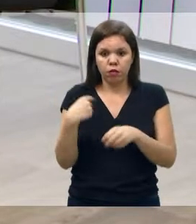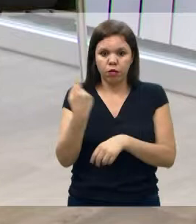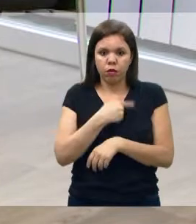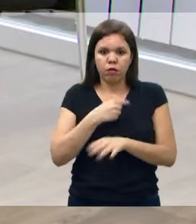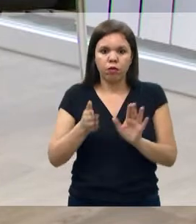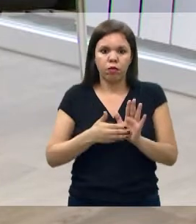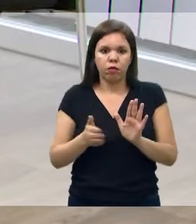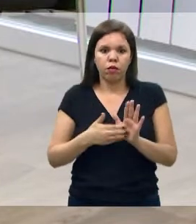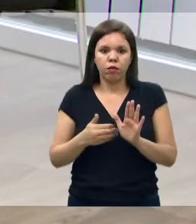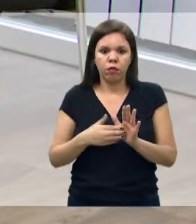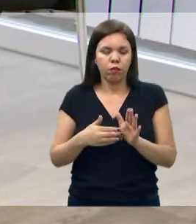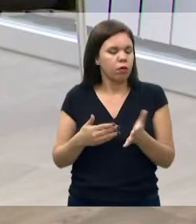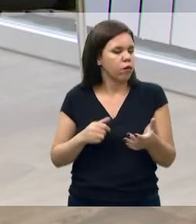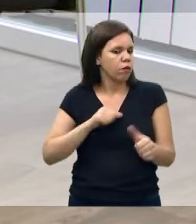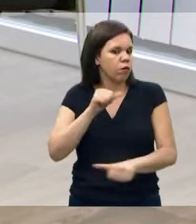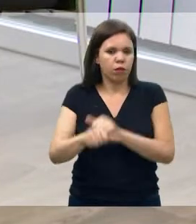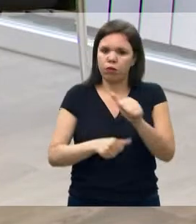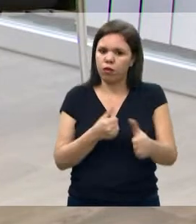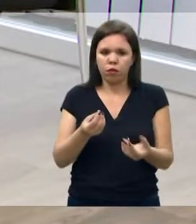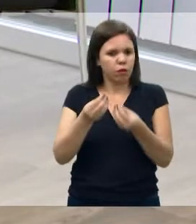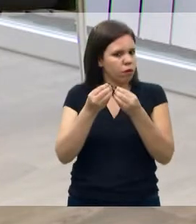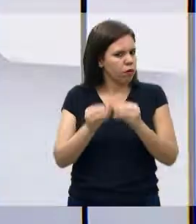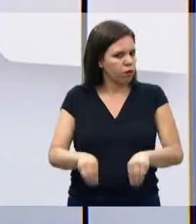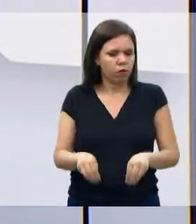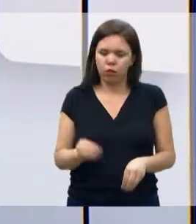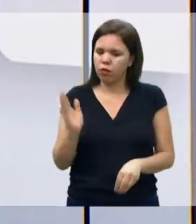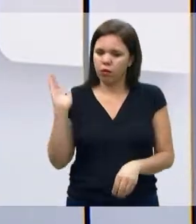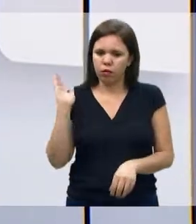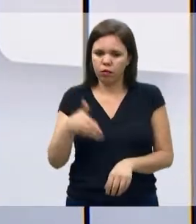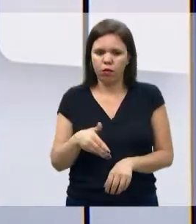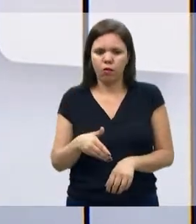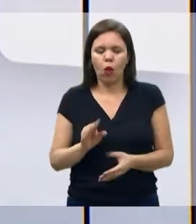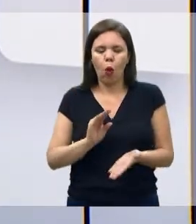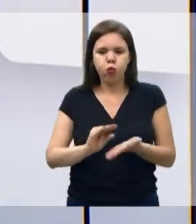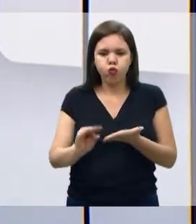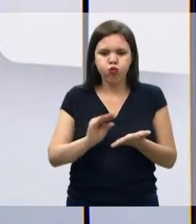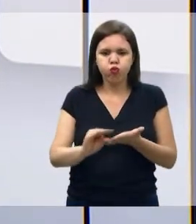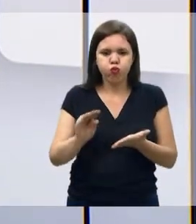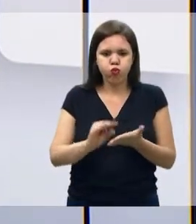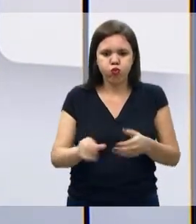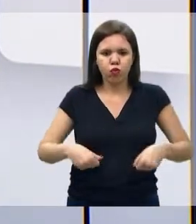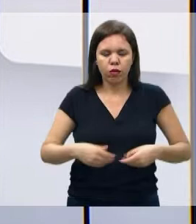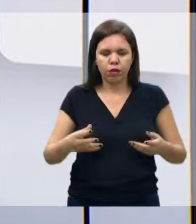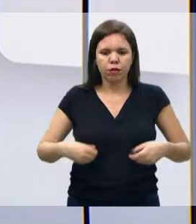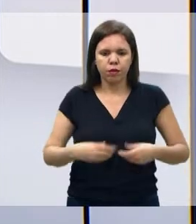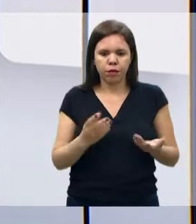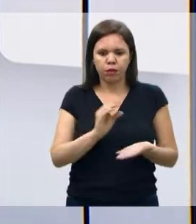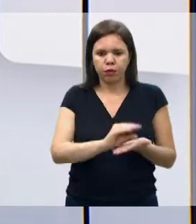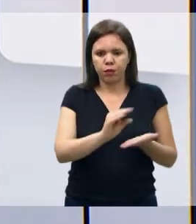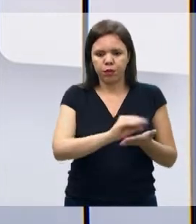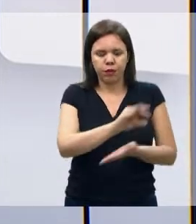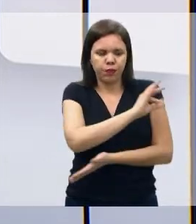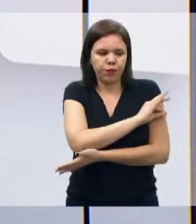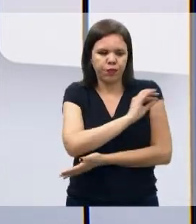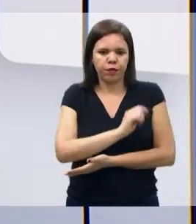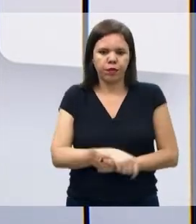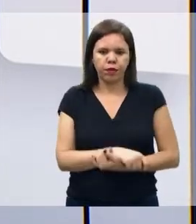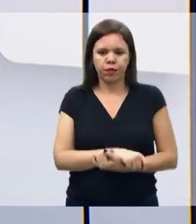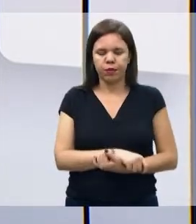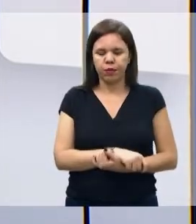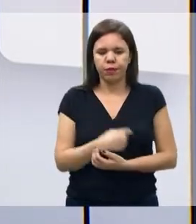vamos propor para que isso não impacte diretamente no orçamento, nos gastos do Executivo. Nós,